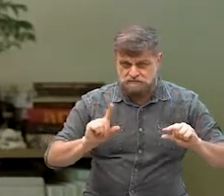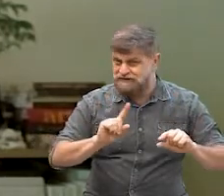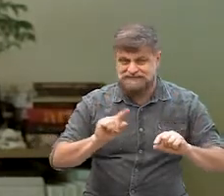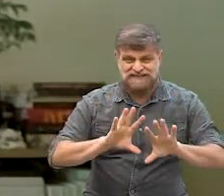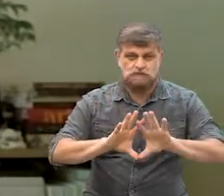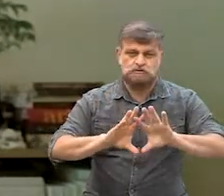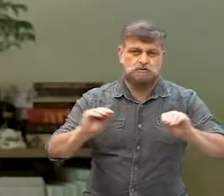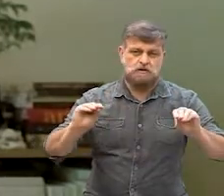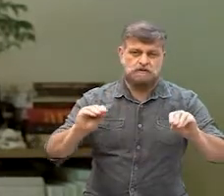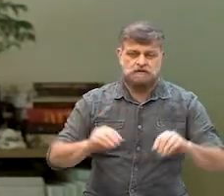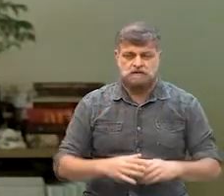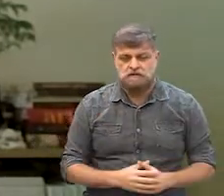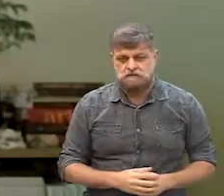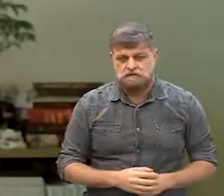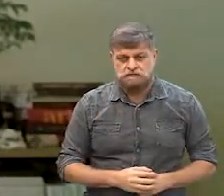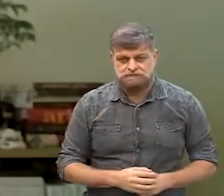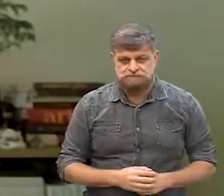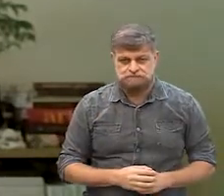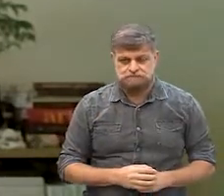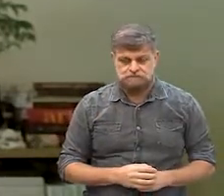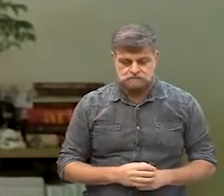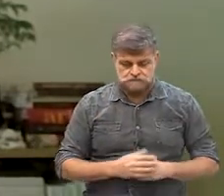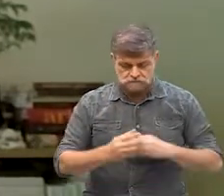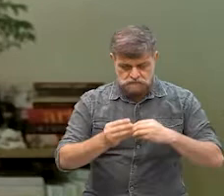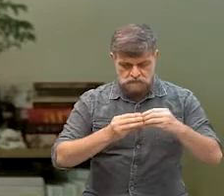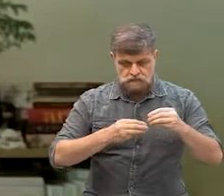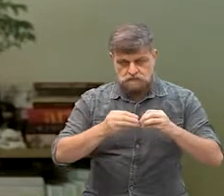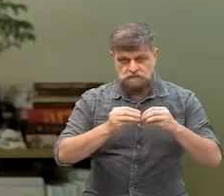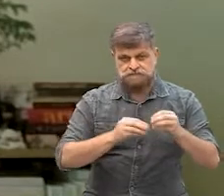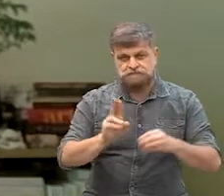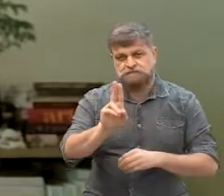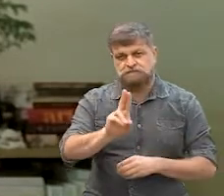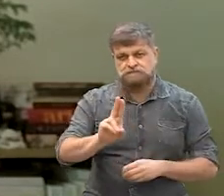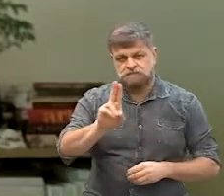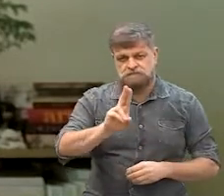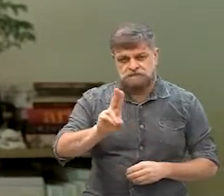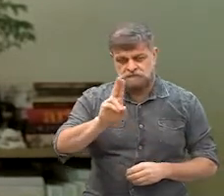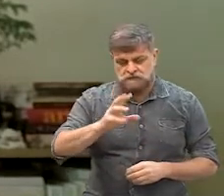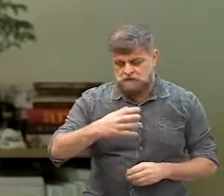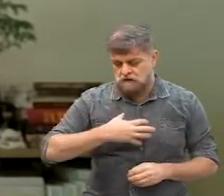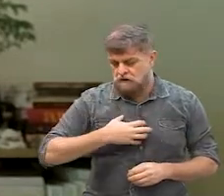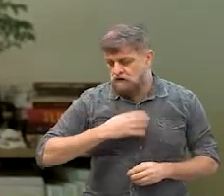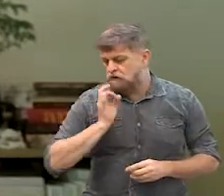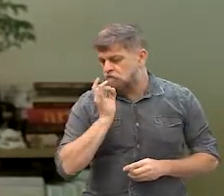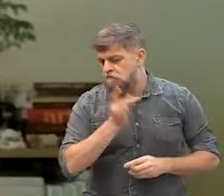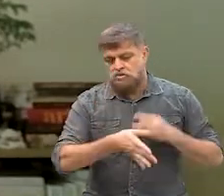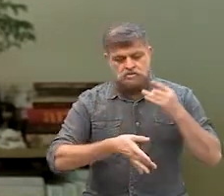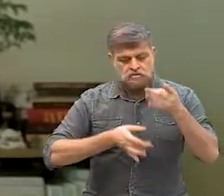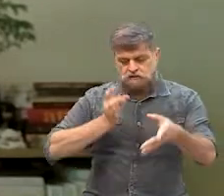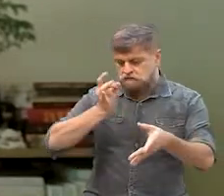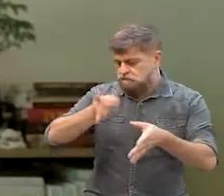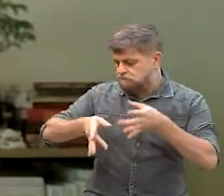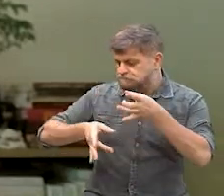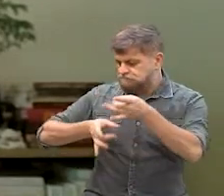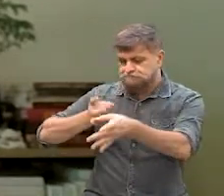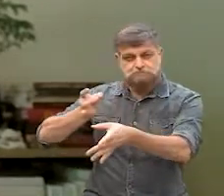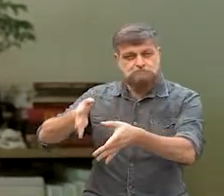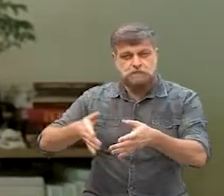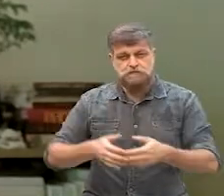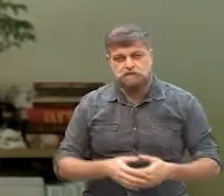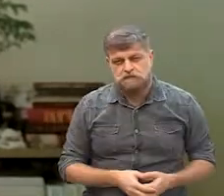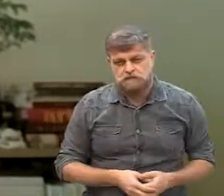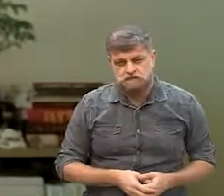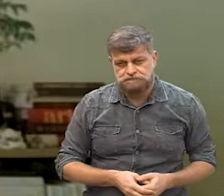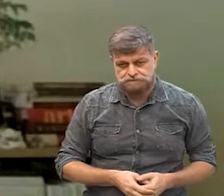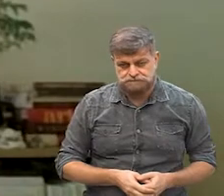né? E ele é utilizado de maneira extremamente descartável, né? Inclusive,